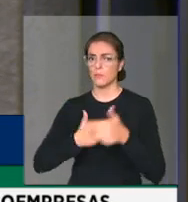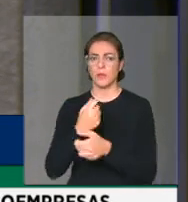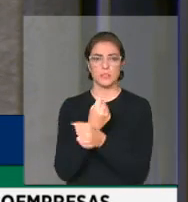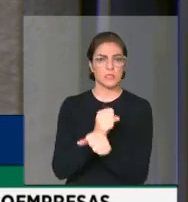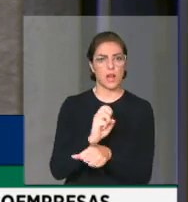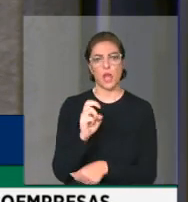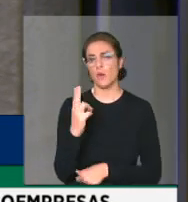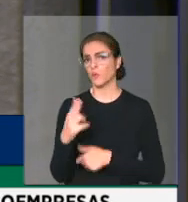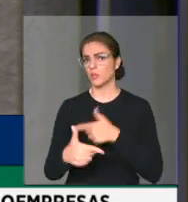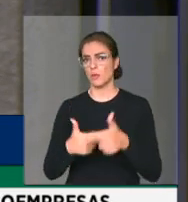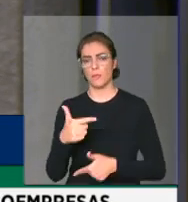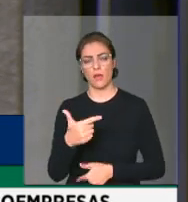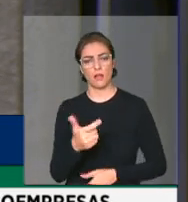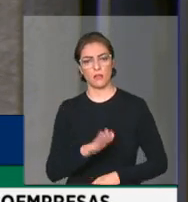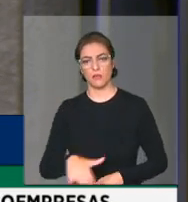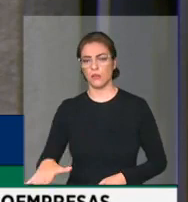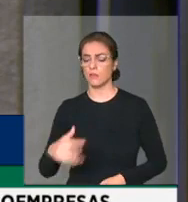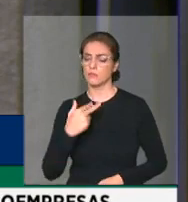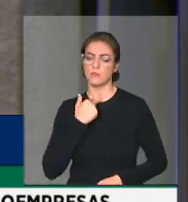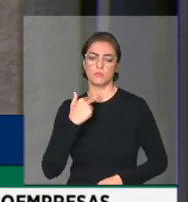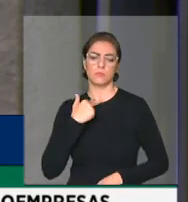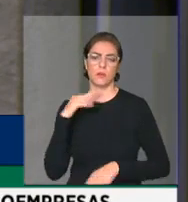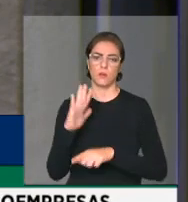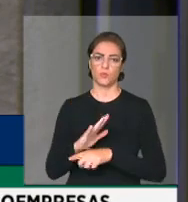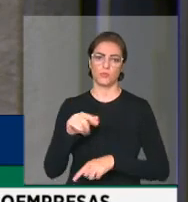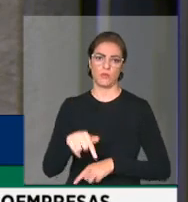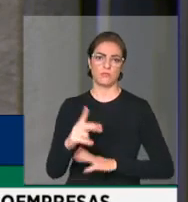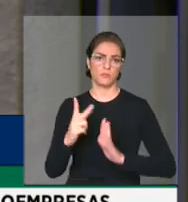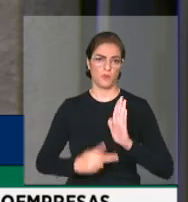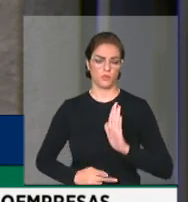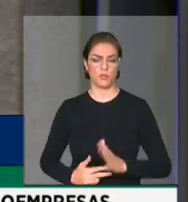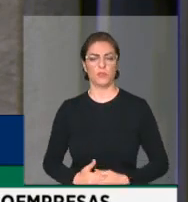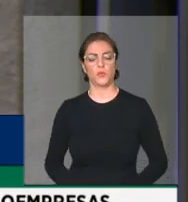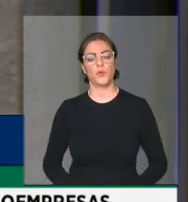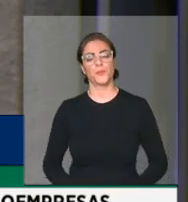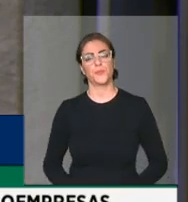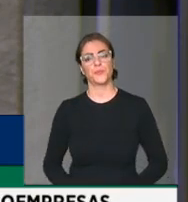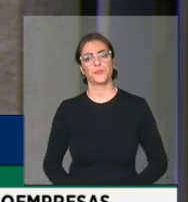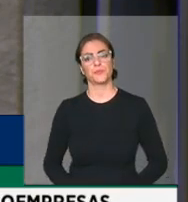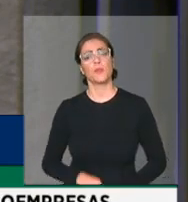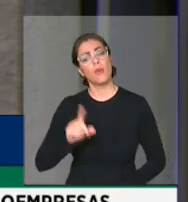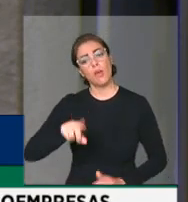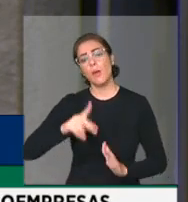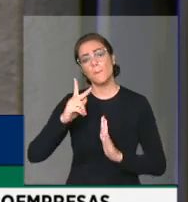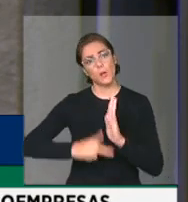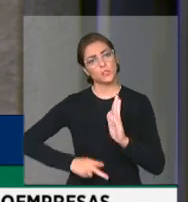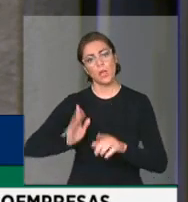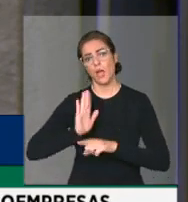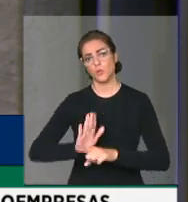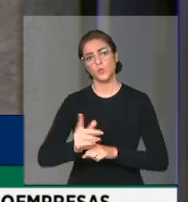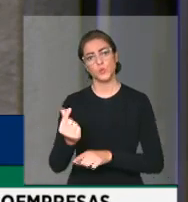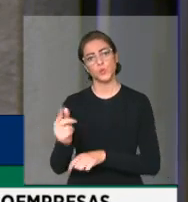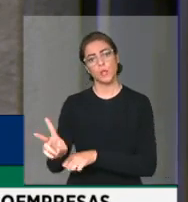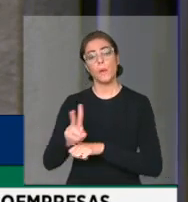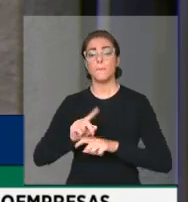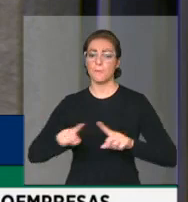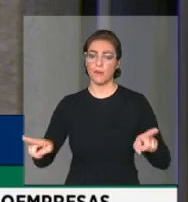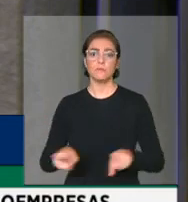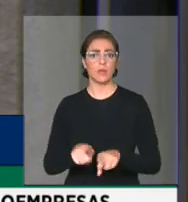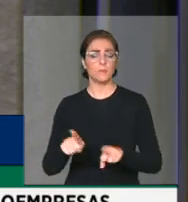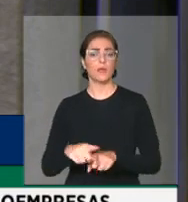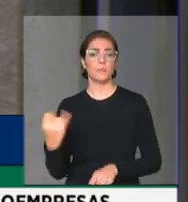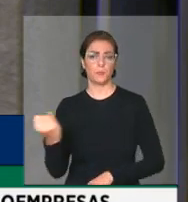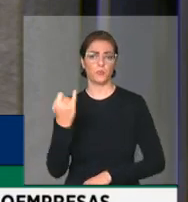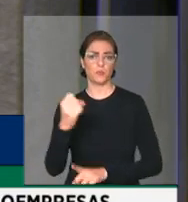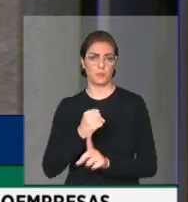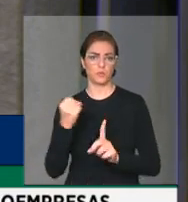escravo ou infantil, não sejam abrangidas por esse projeto, que é um projeto de crédito, mas que também é um projeto social para essas